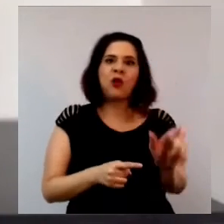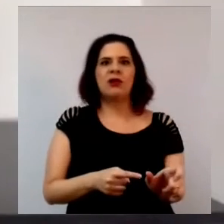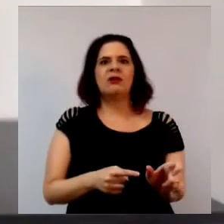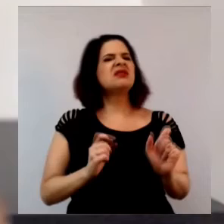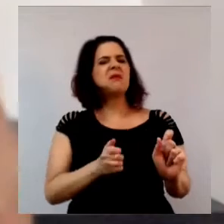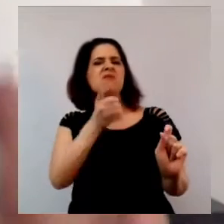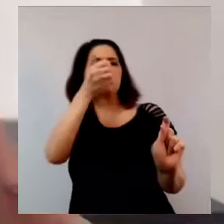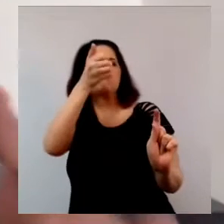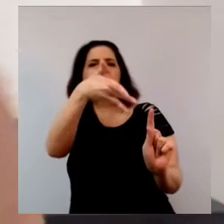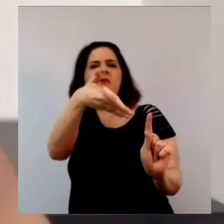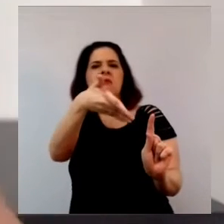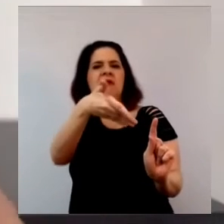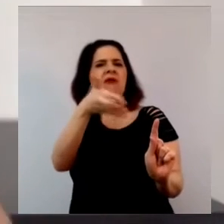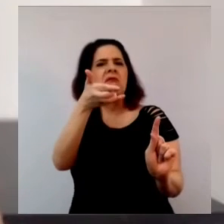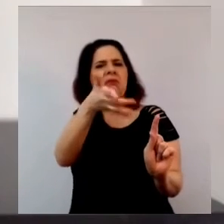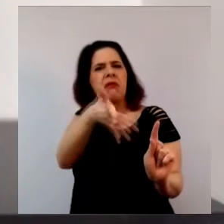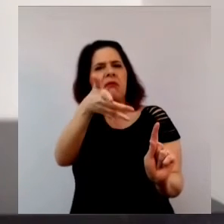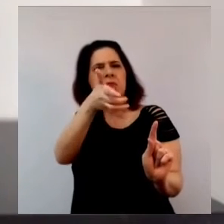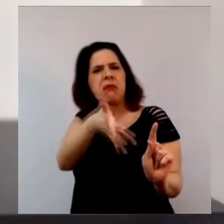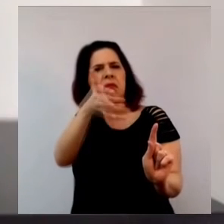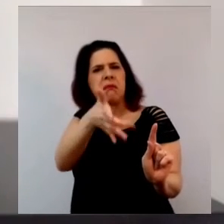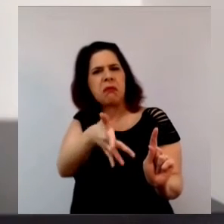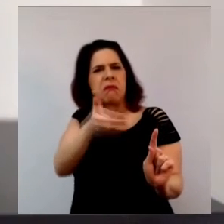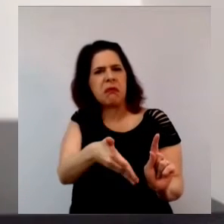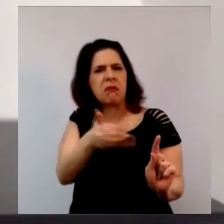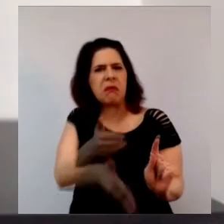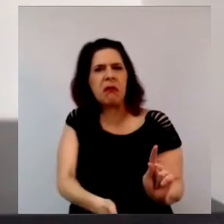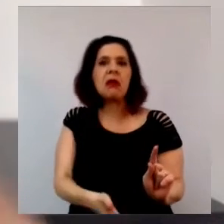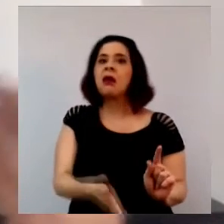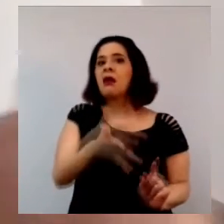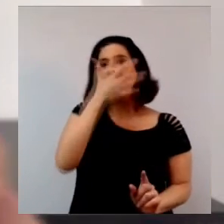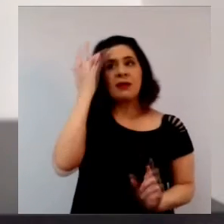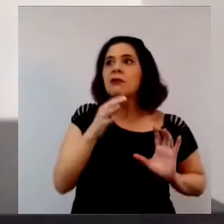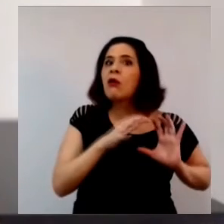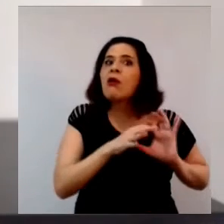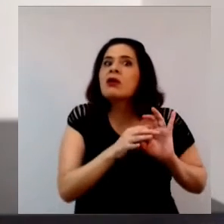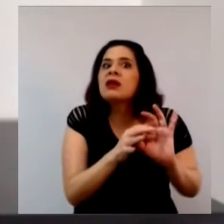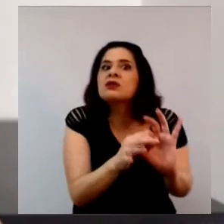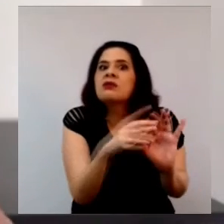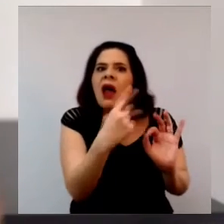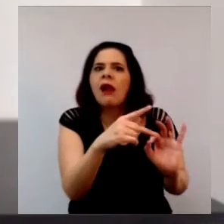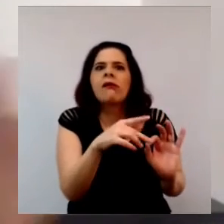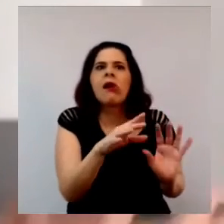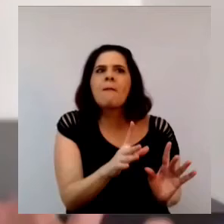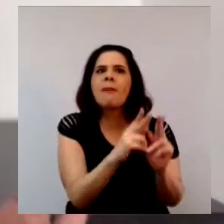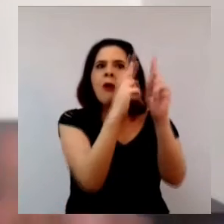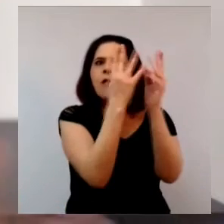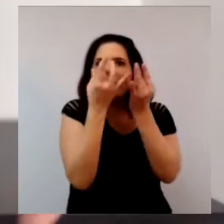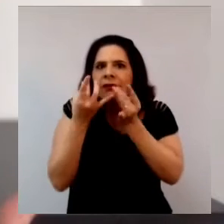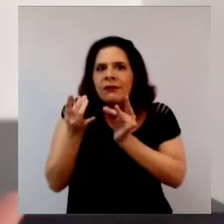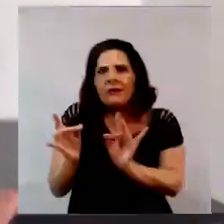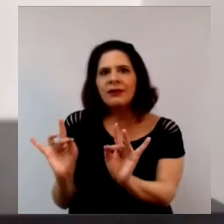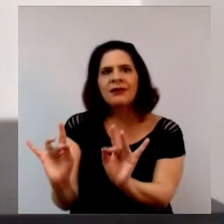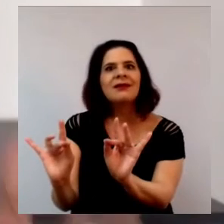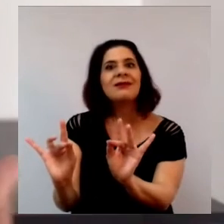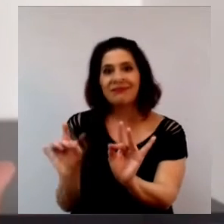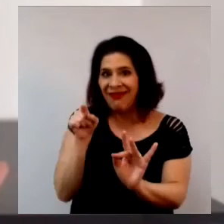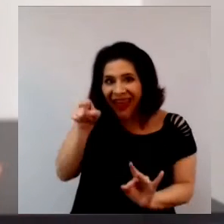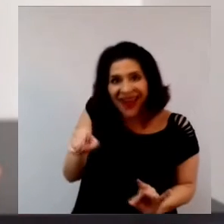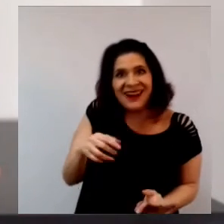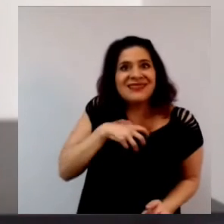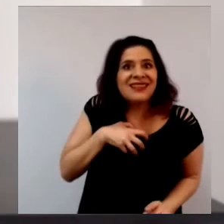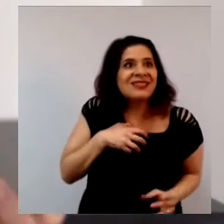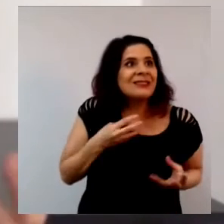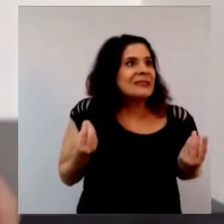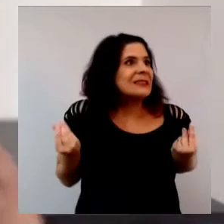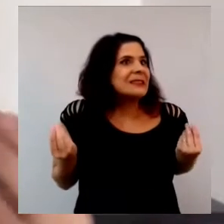descontextualizado, com coisas que essas pessoas falaram que estão fora de contexto, colocando elas em situações que elas não criaram e jamais